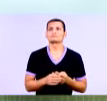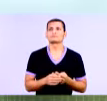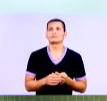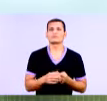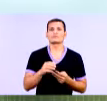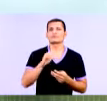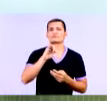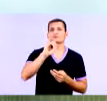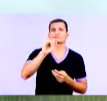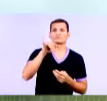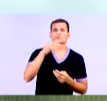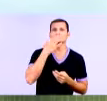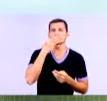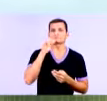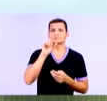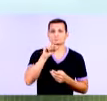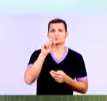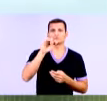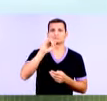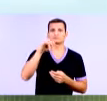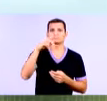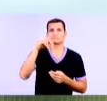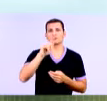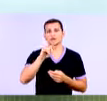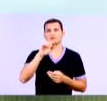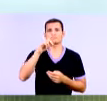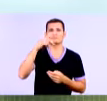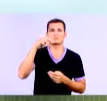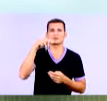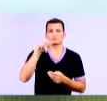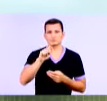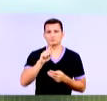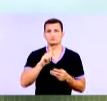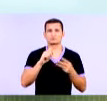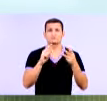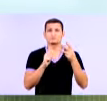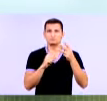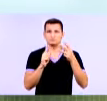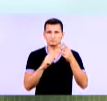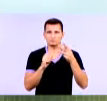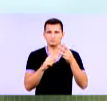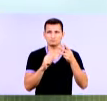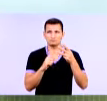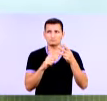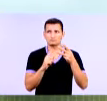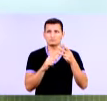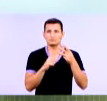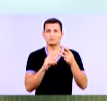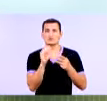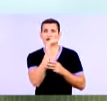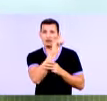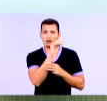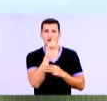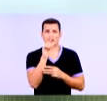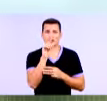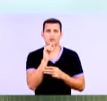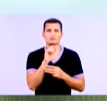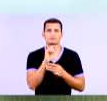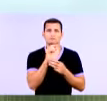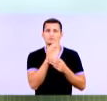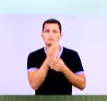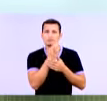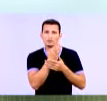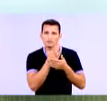para o JPEG, para o PNG. E você vai colocar também lá um pequeno texto, onde você